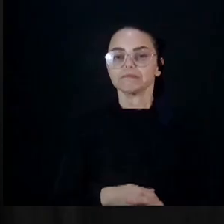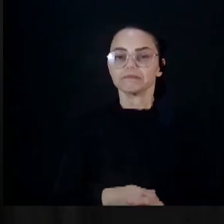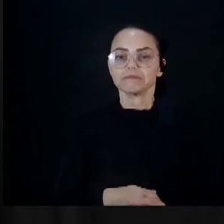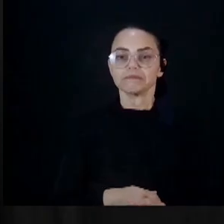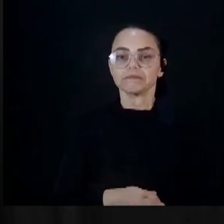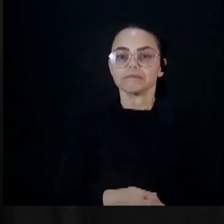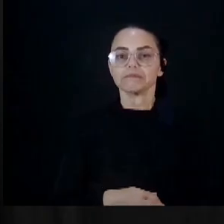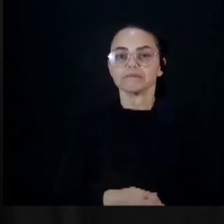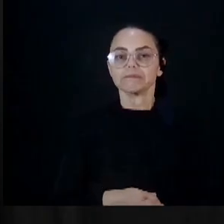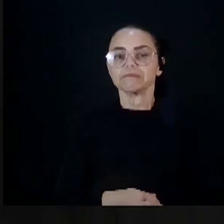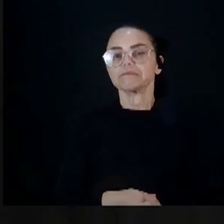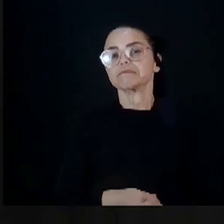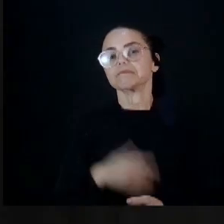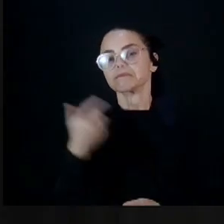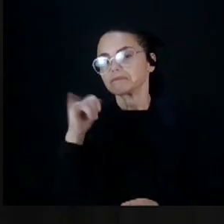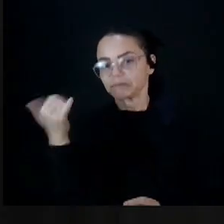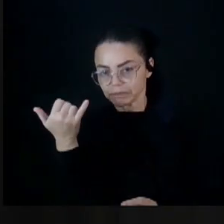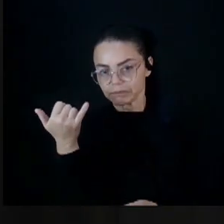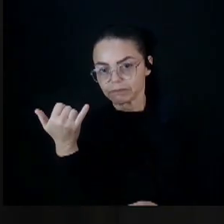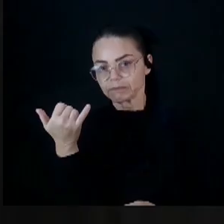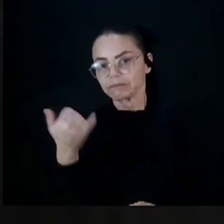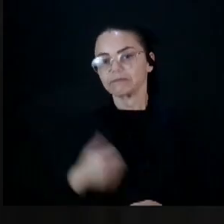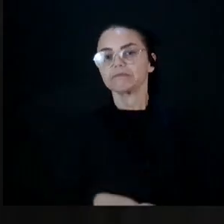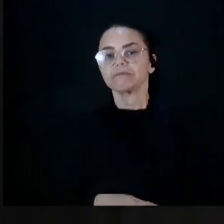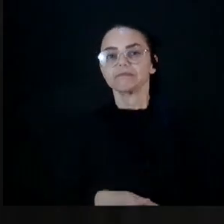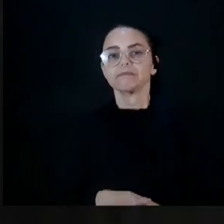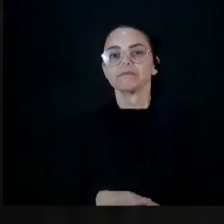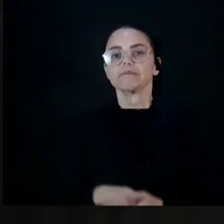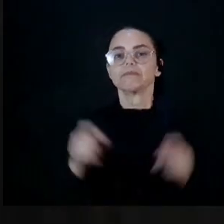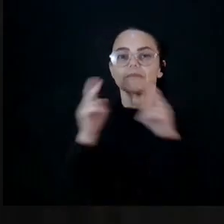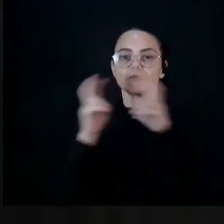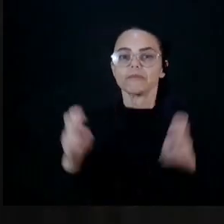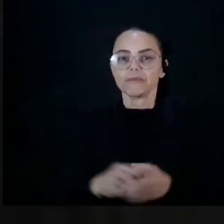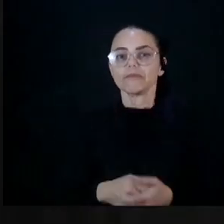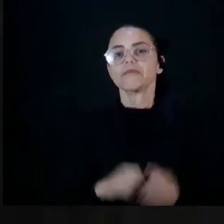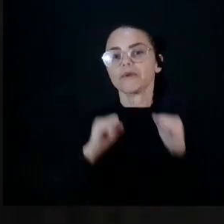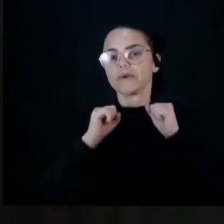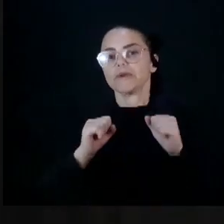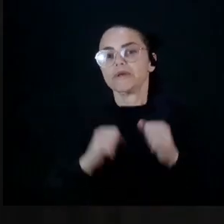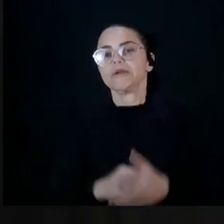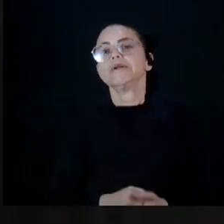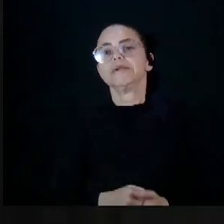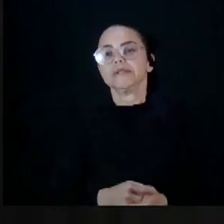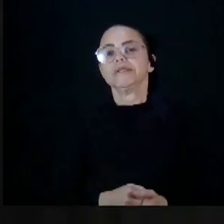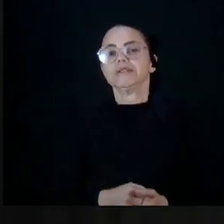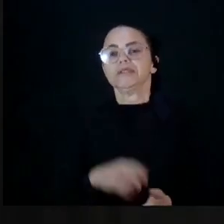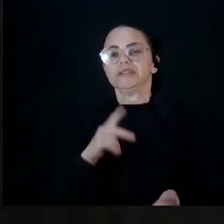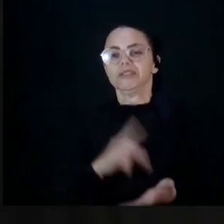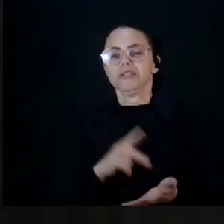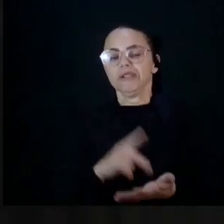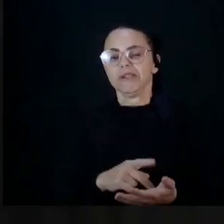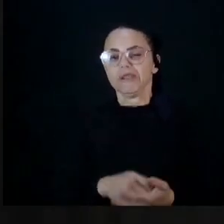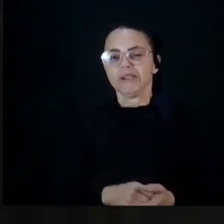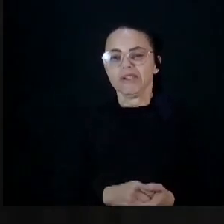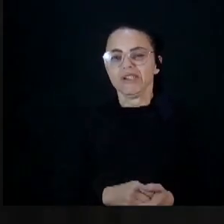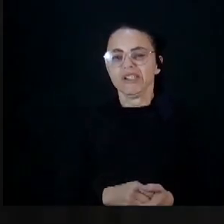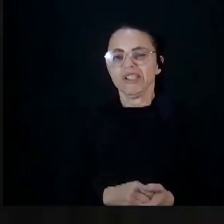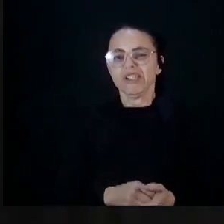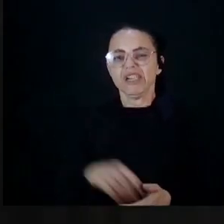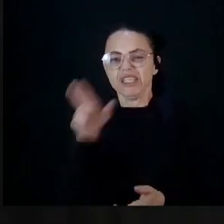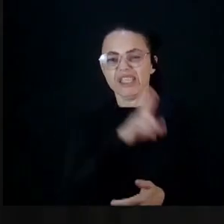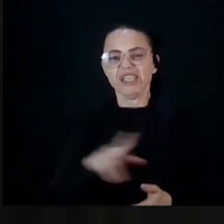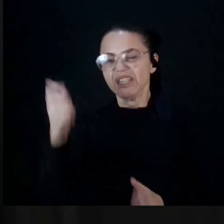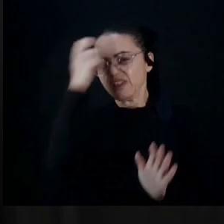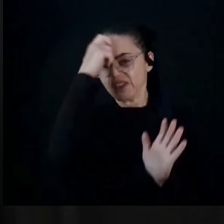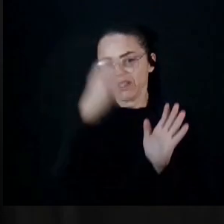Então, aproveitando um pouco o gancho do assunto, isso poderia entrar mesmo numa questão do uso da inteligência